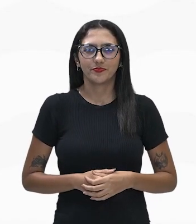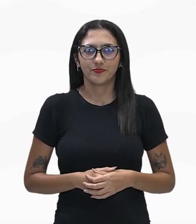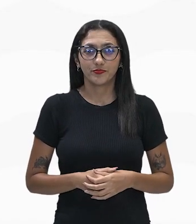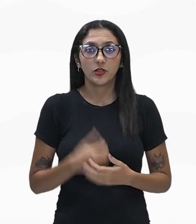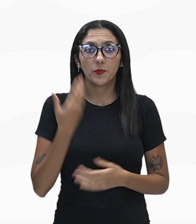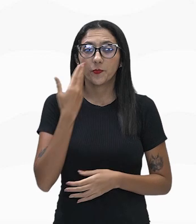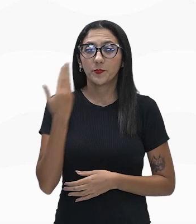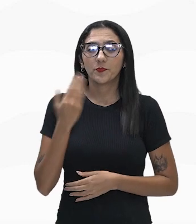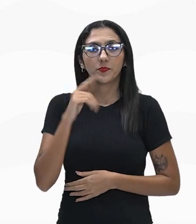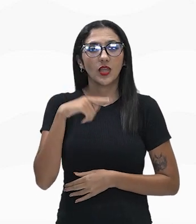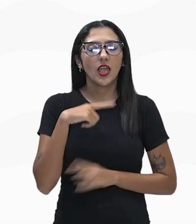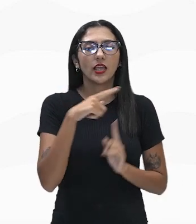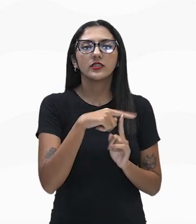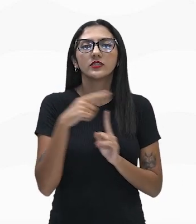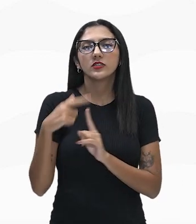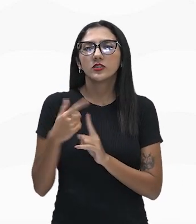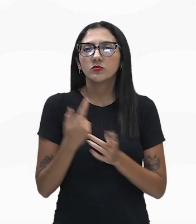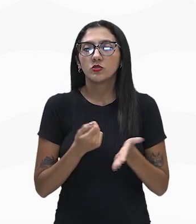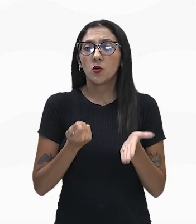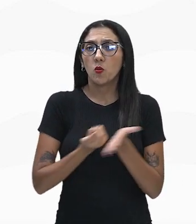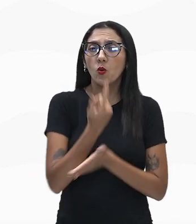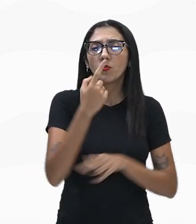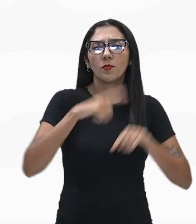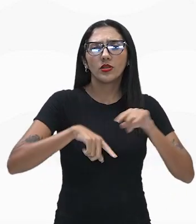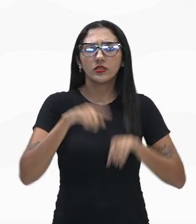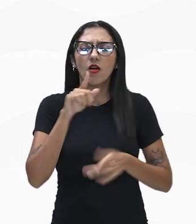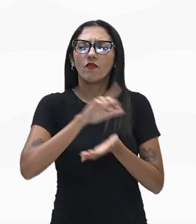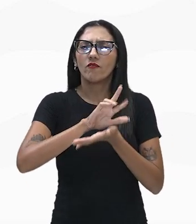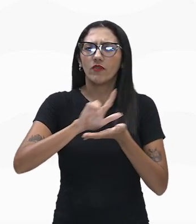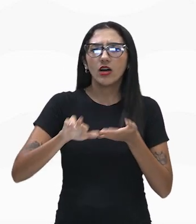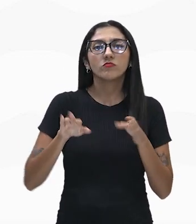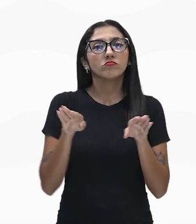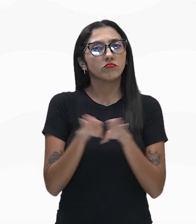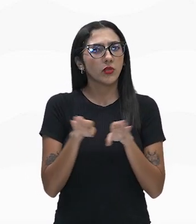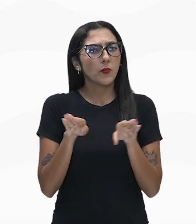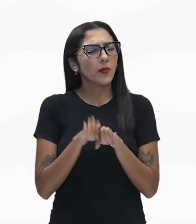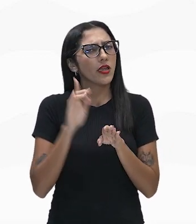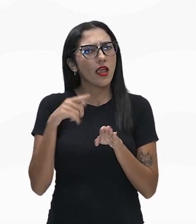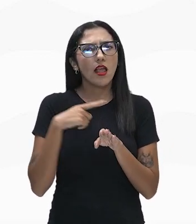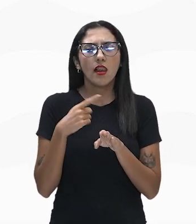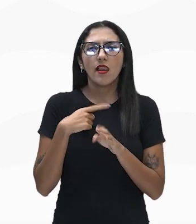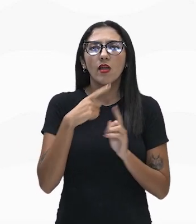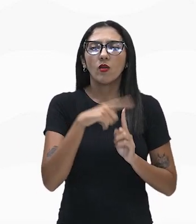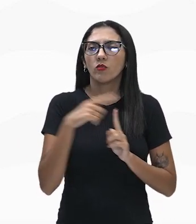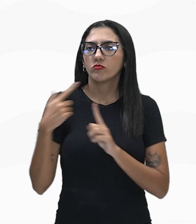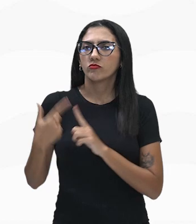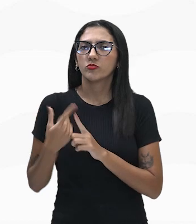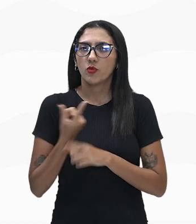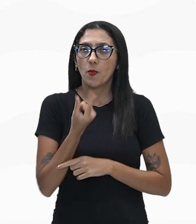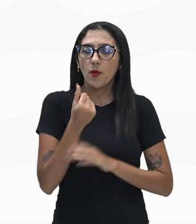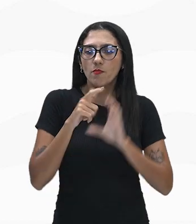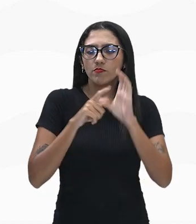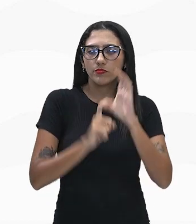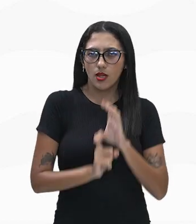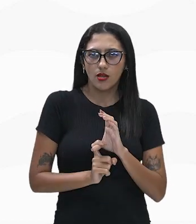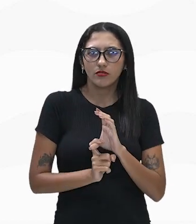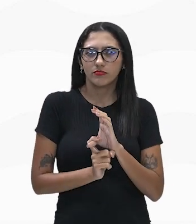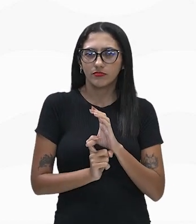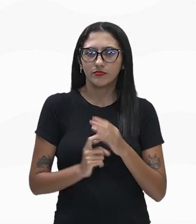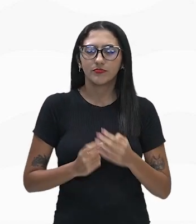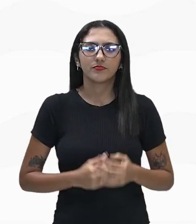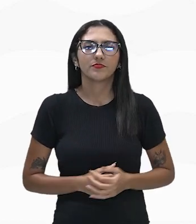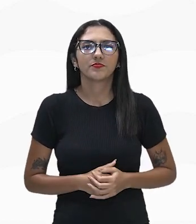Essa modalidade de compra de bens também pode ser vista, de certa forma, como um dos tipos de